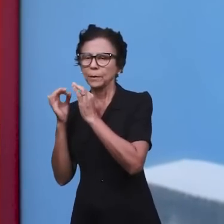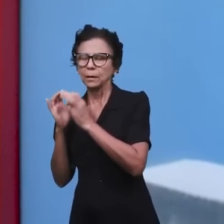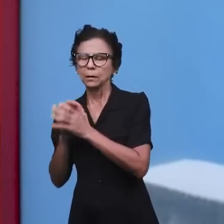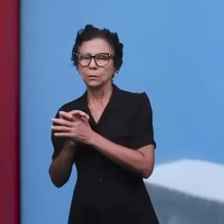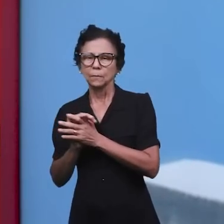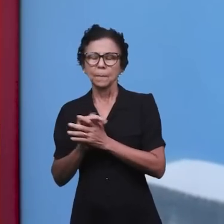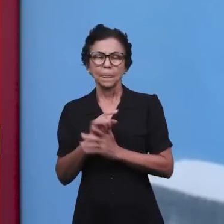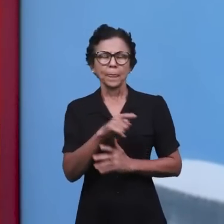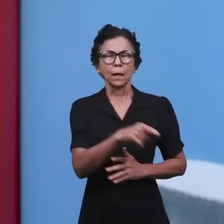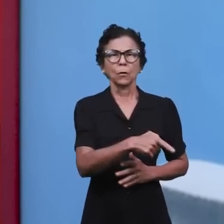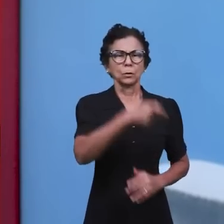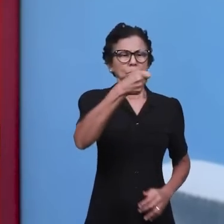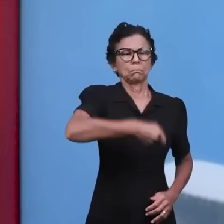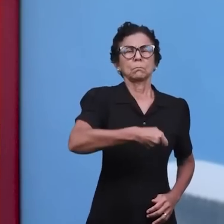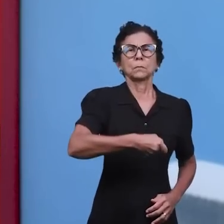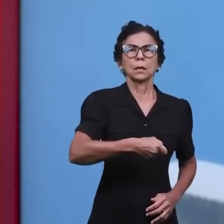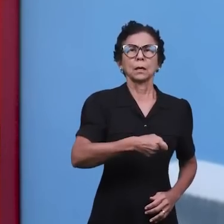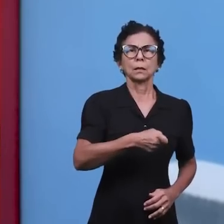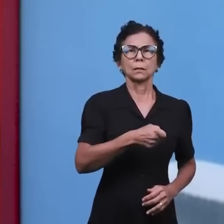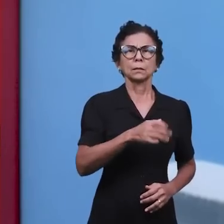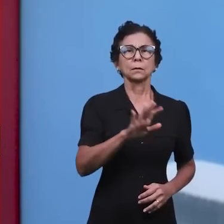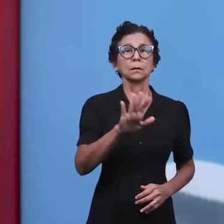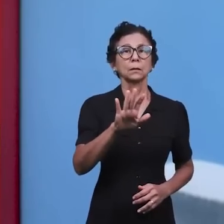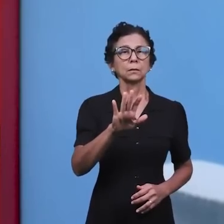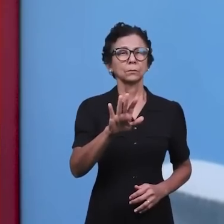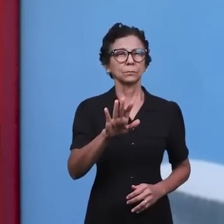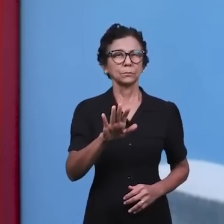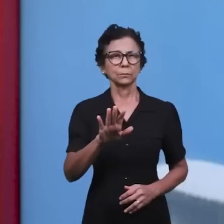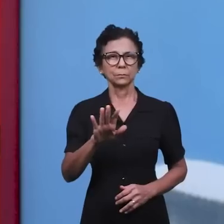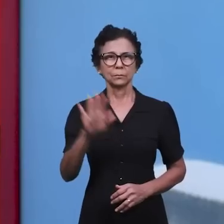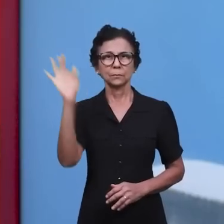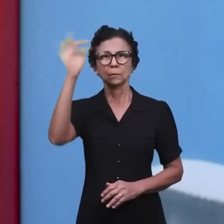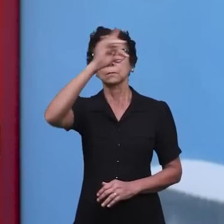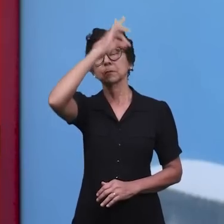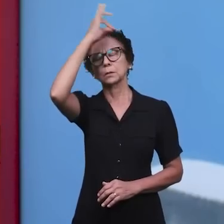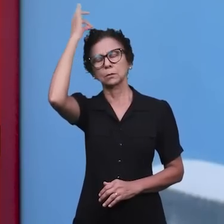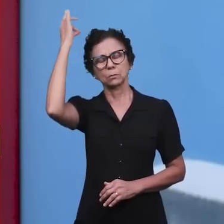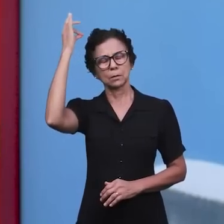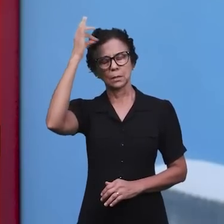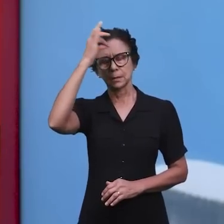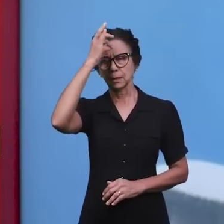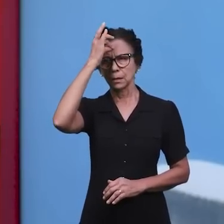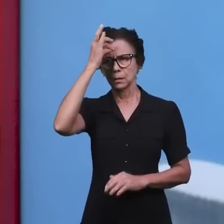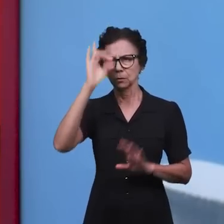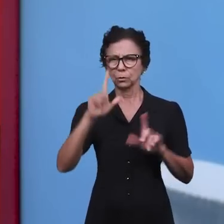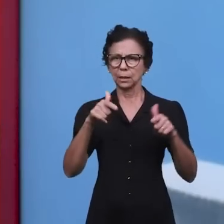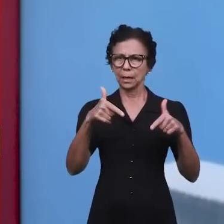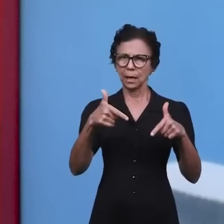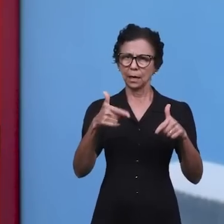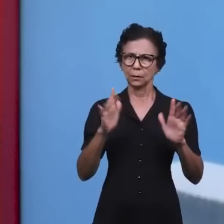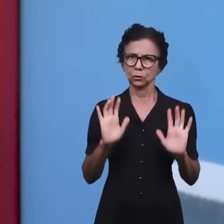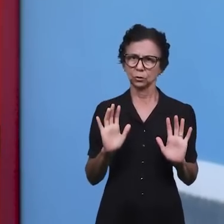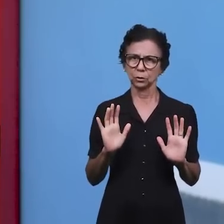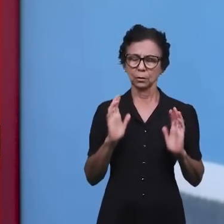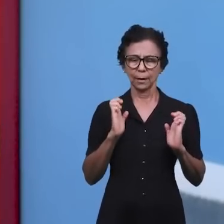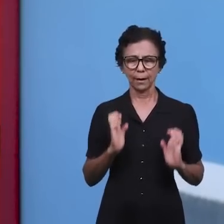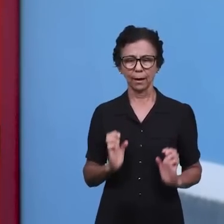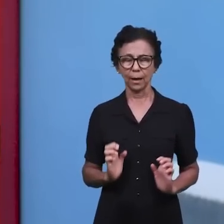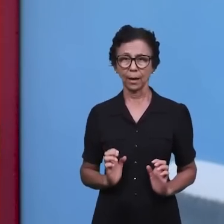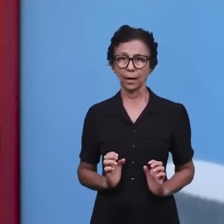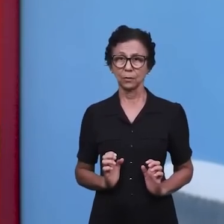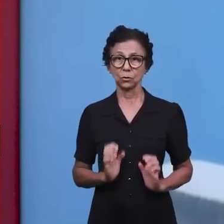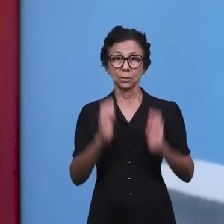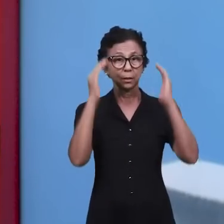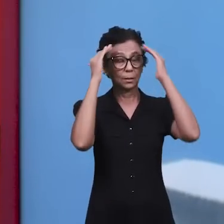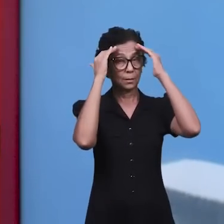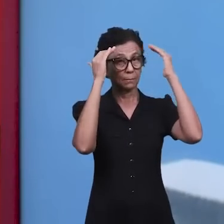o benefício. Não, o benefício é na direção do Espírito Santo, na ética, na prudência, na sabedoria. Por quê? Porque